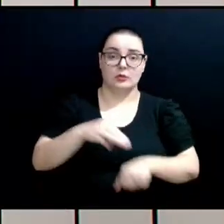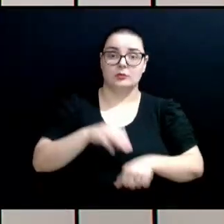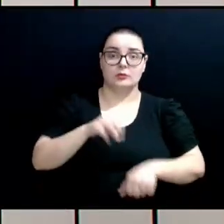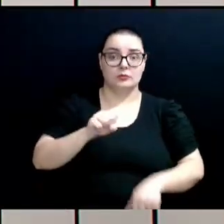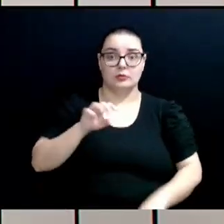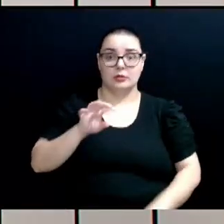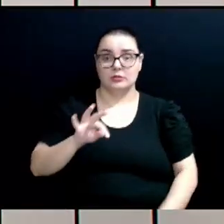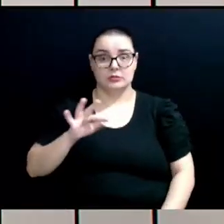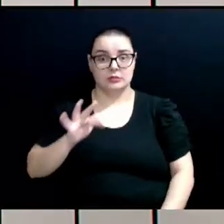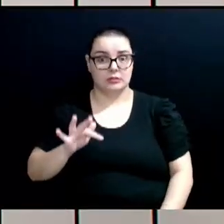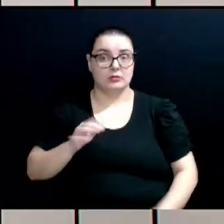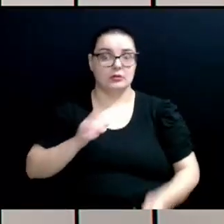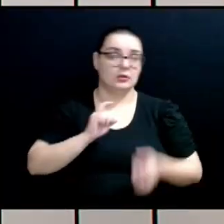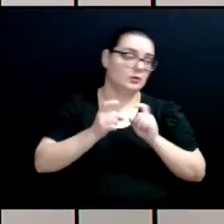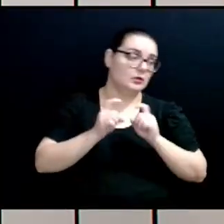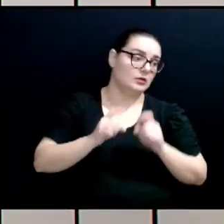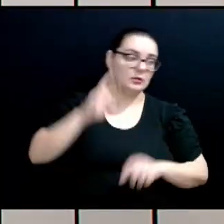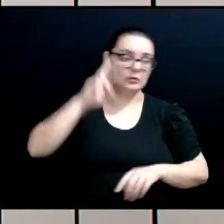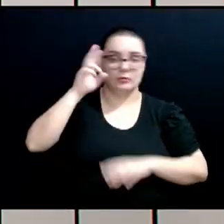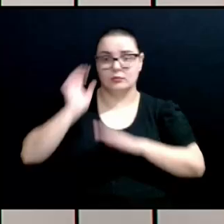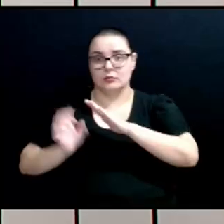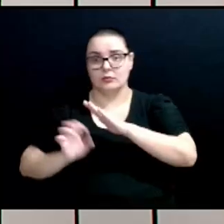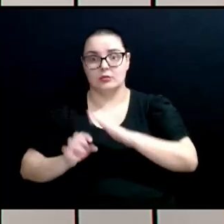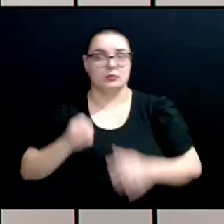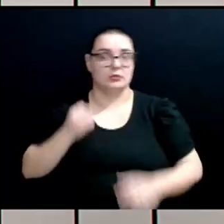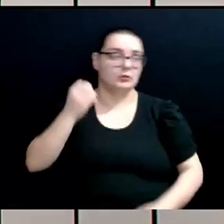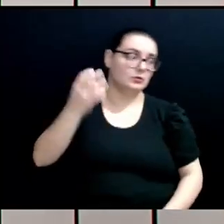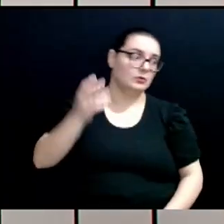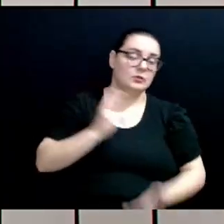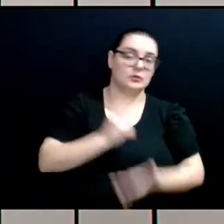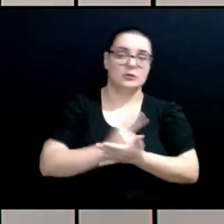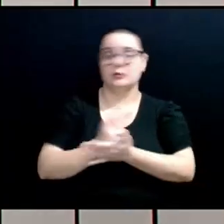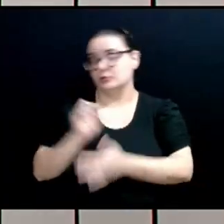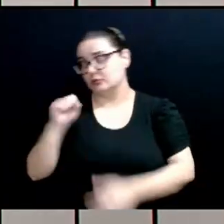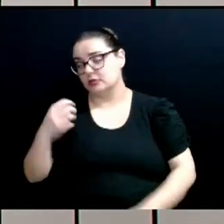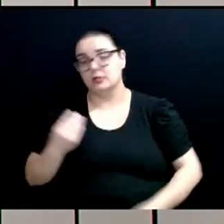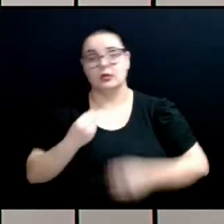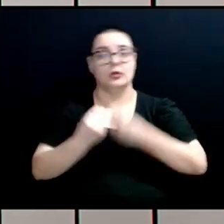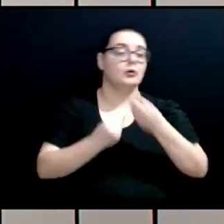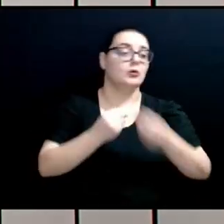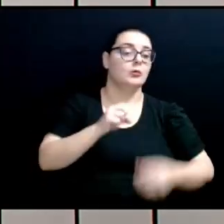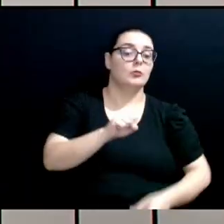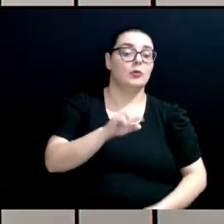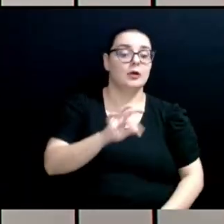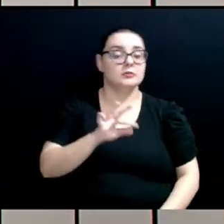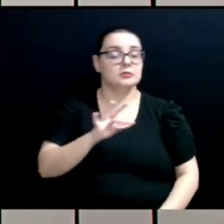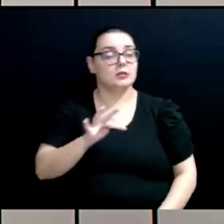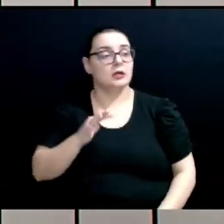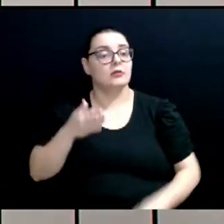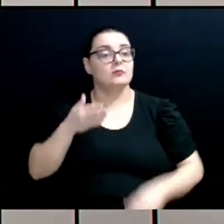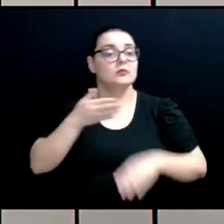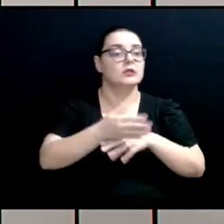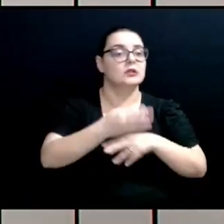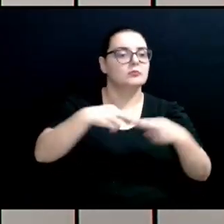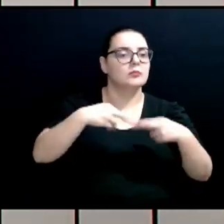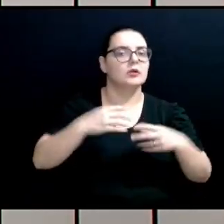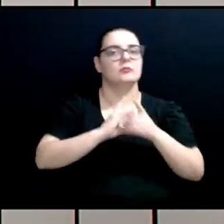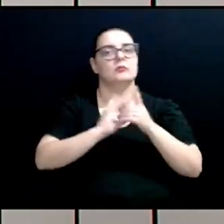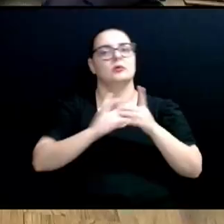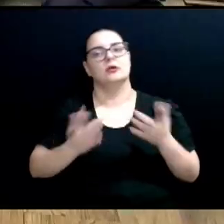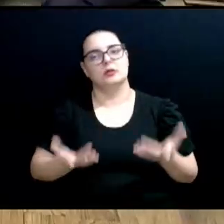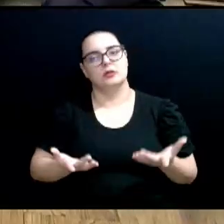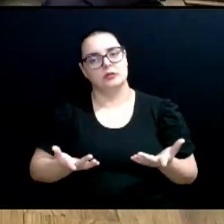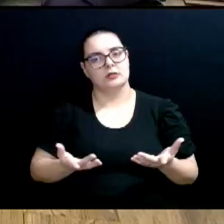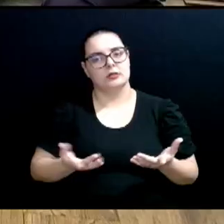com empresários, viajando a todo momento. Então, como que o STF ele entra nessa questão de democracia e na